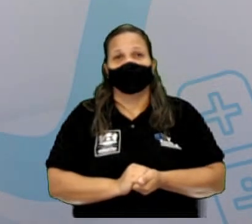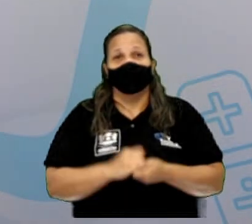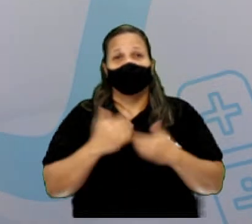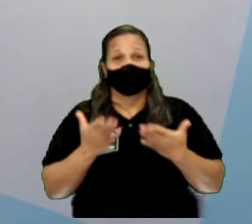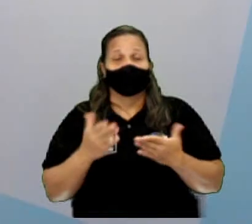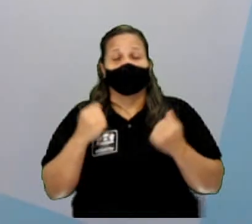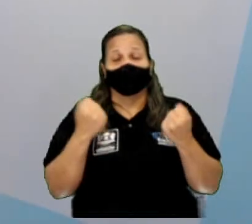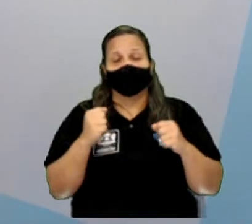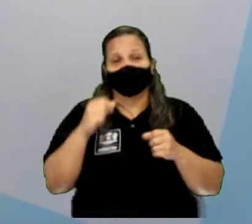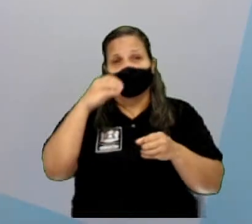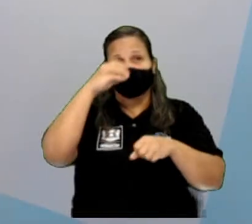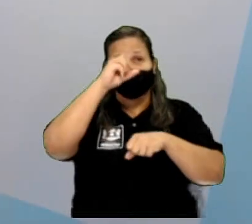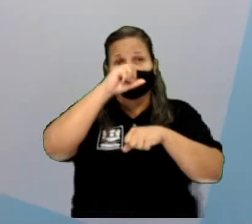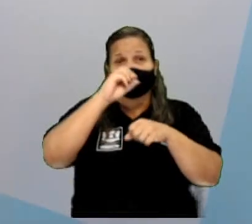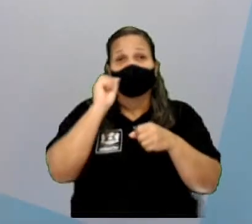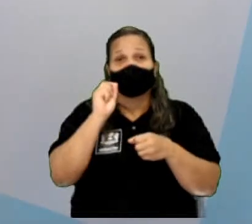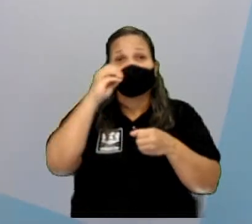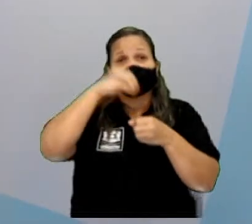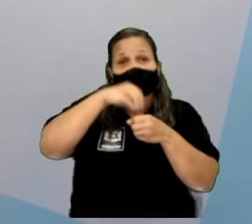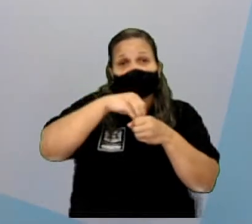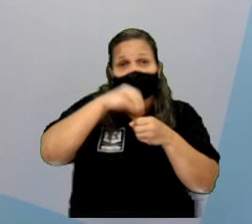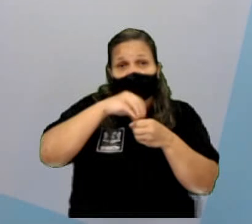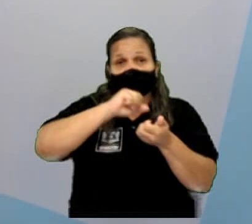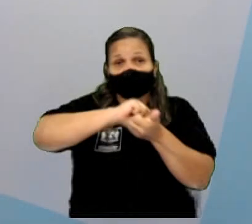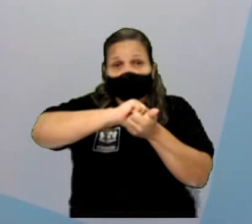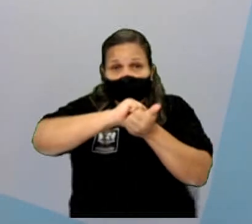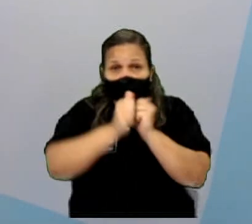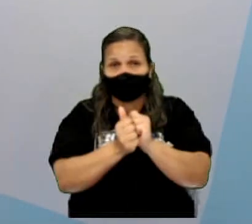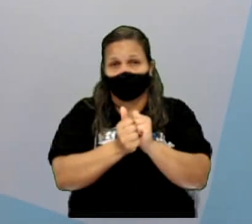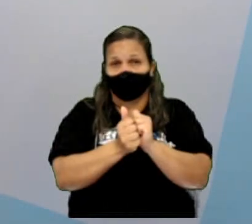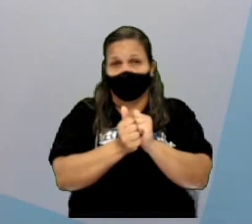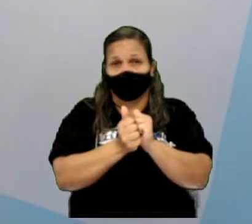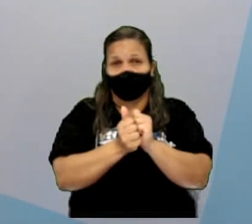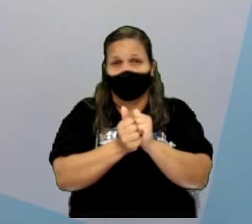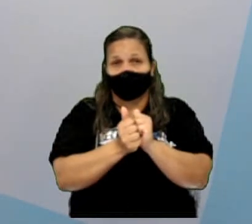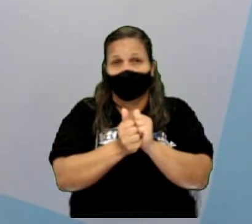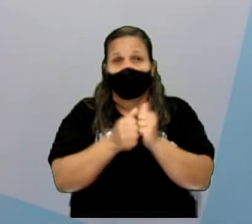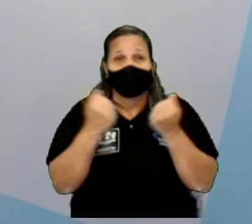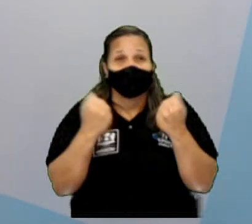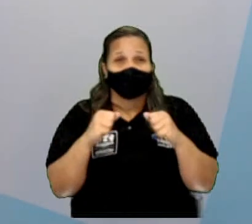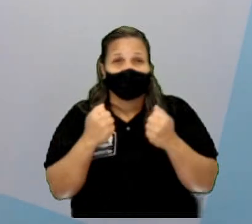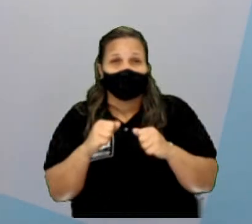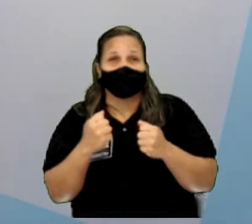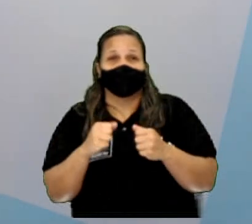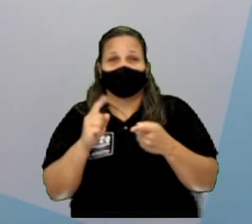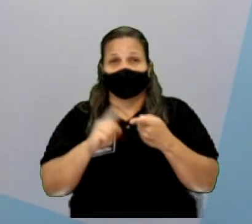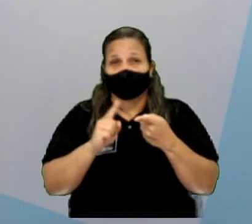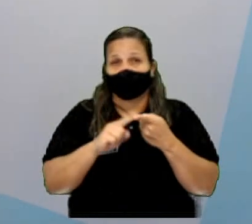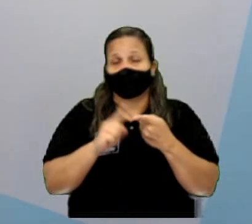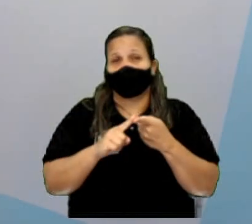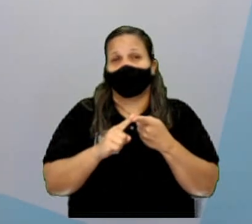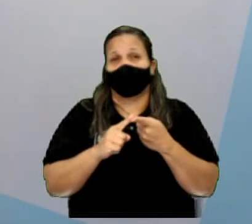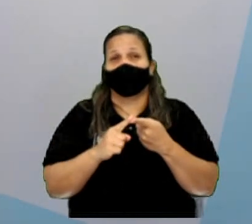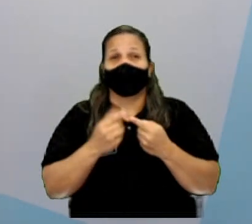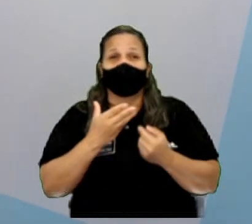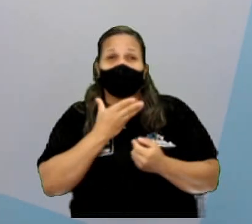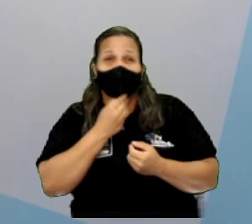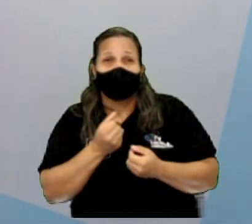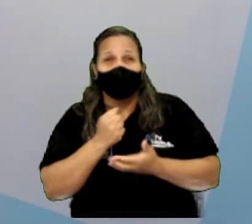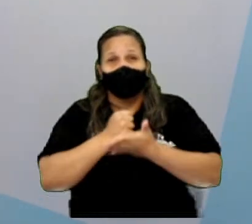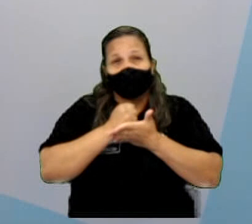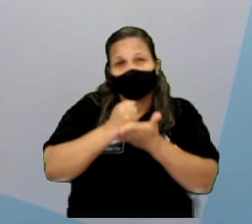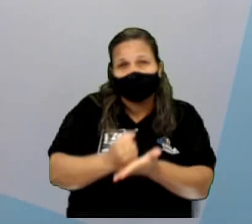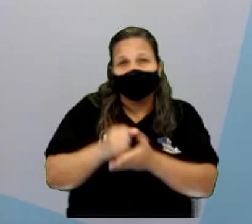de jogo, certo? Também orienta os treinamentos, então é bom para os treinadores trabalharem com esses princípios e para quem assiste é bom para